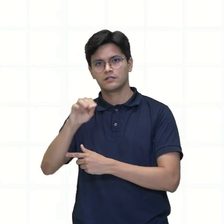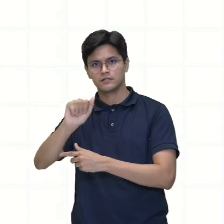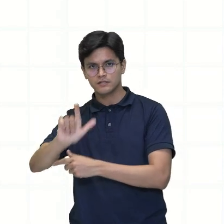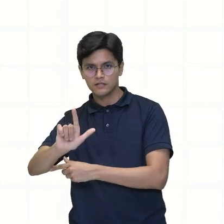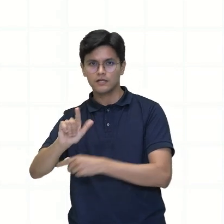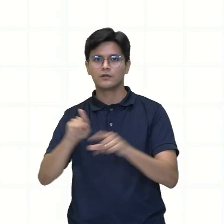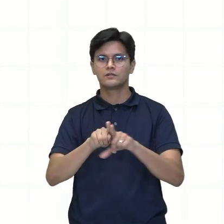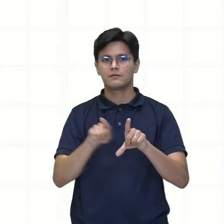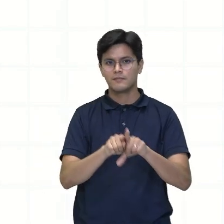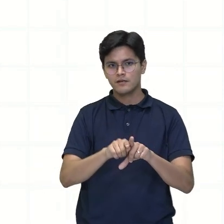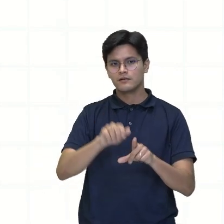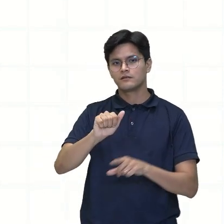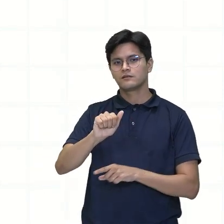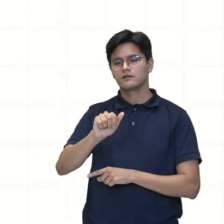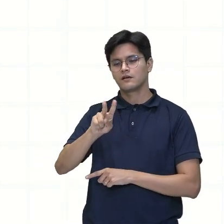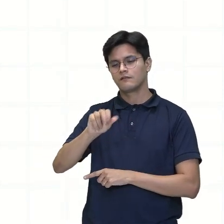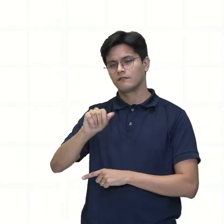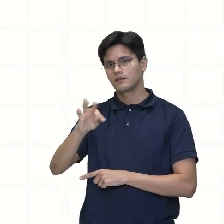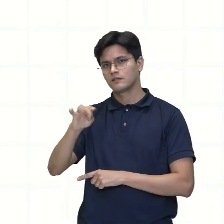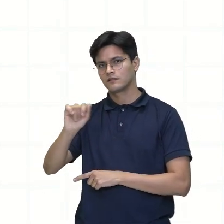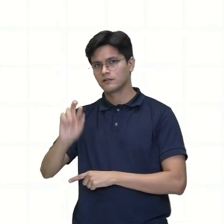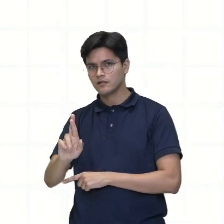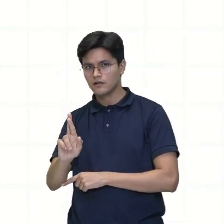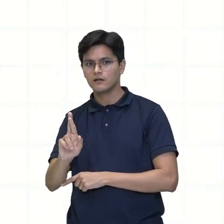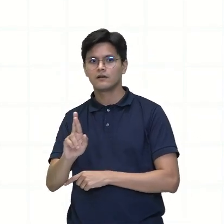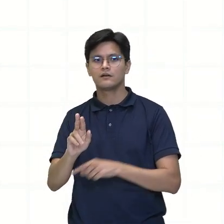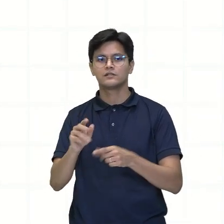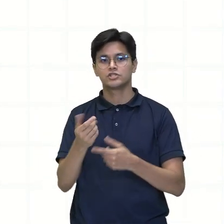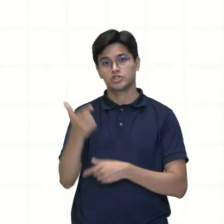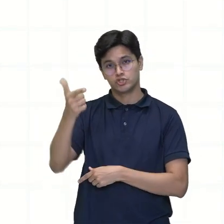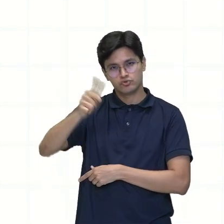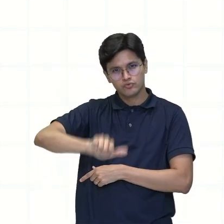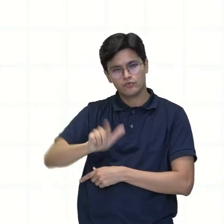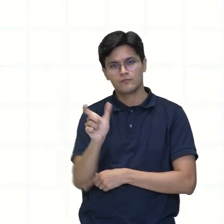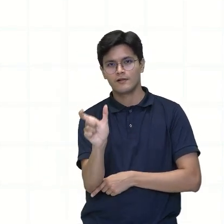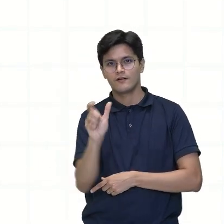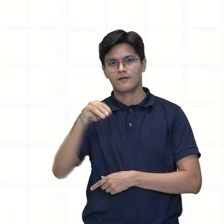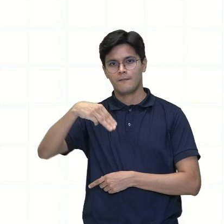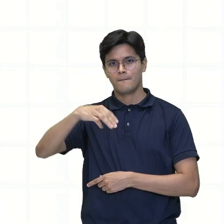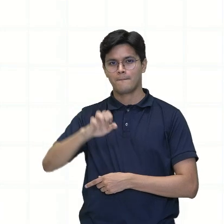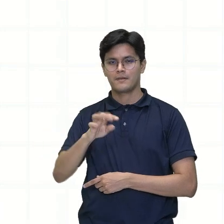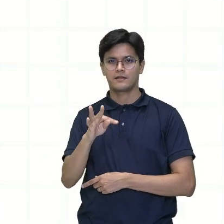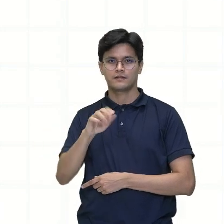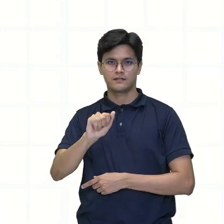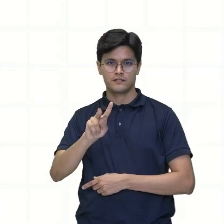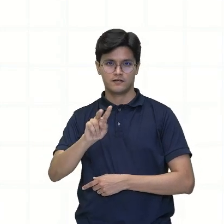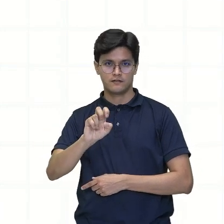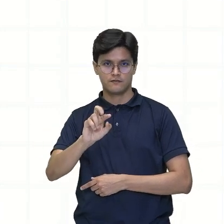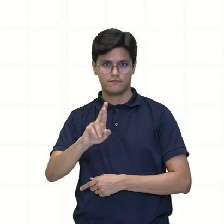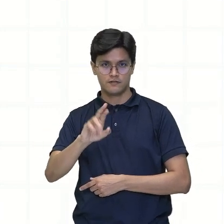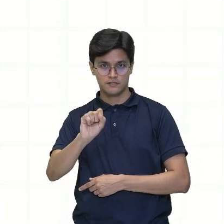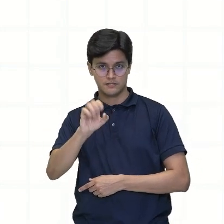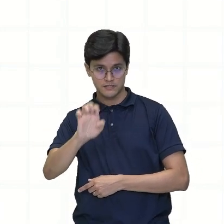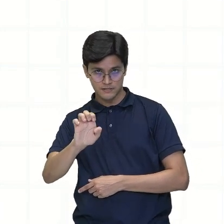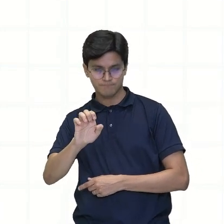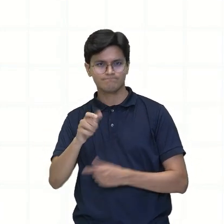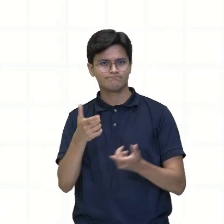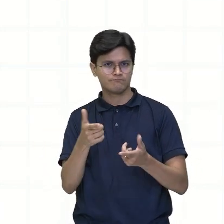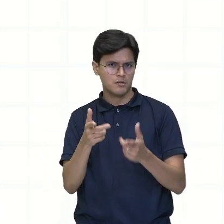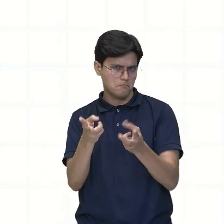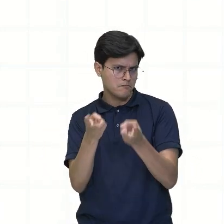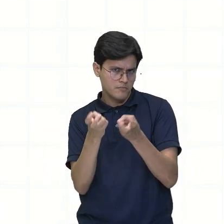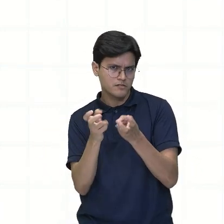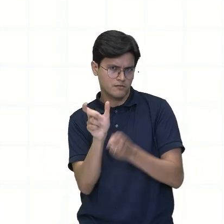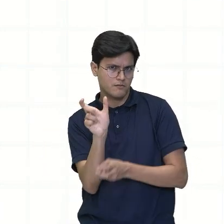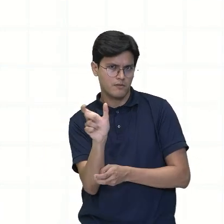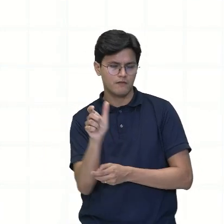people. Novamente, o metaverse. Então, essa palavra metaverse vai se repetindo, né? Porque a gente está falando sobre ela aqui em cima,